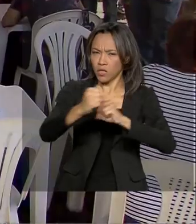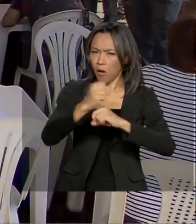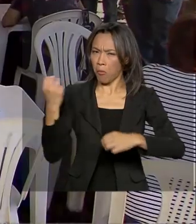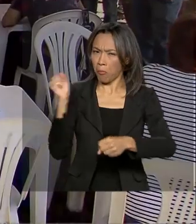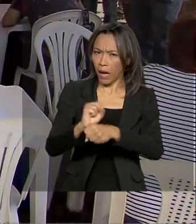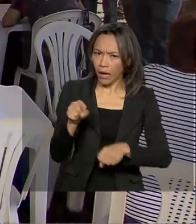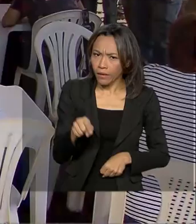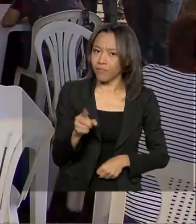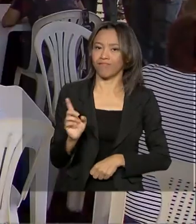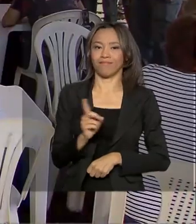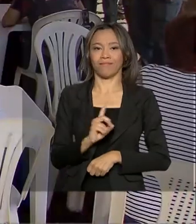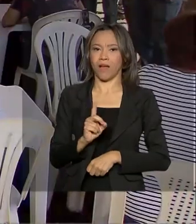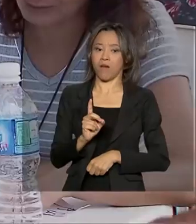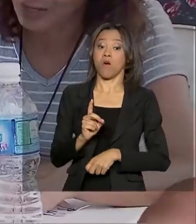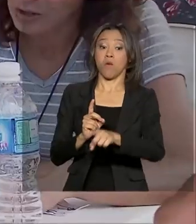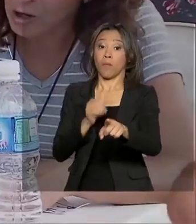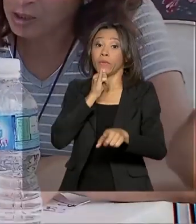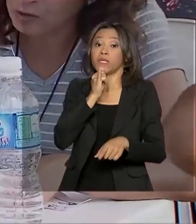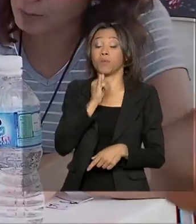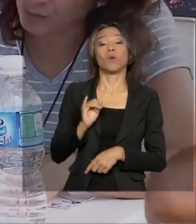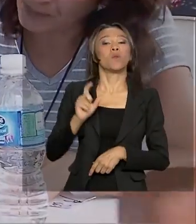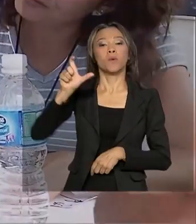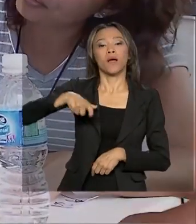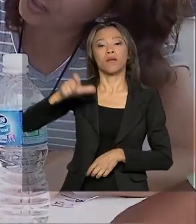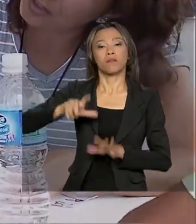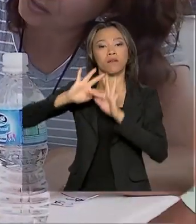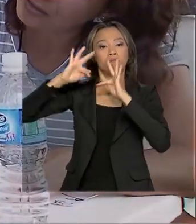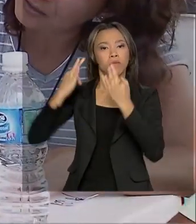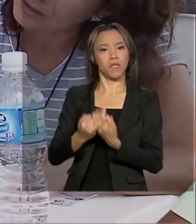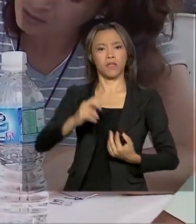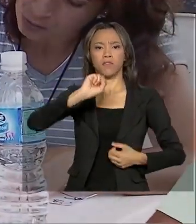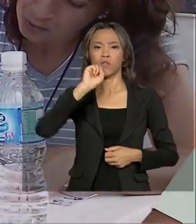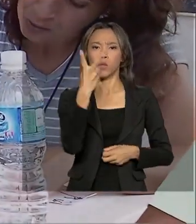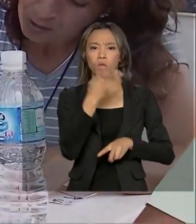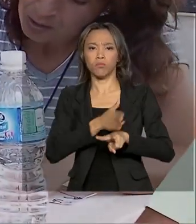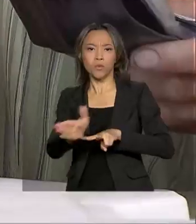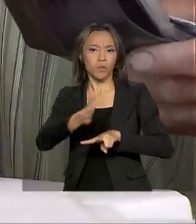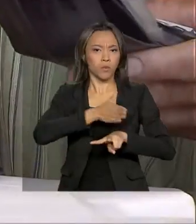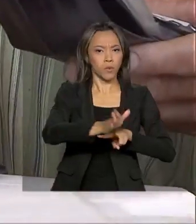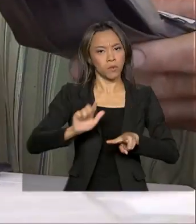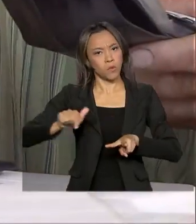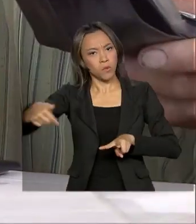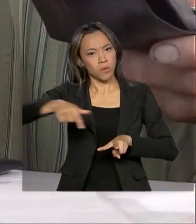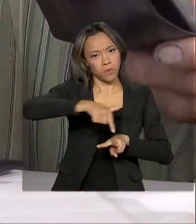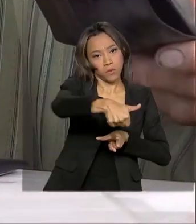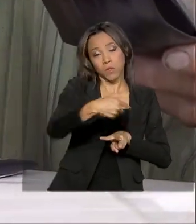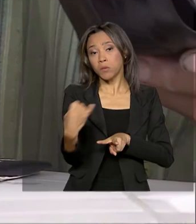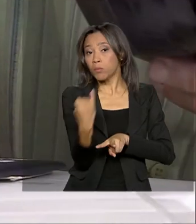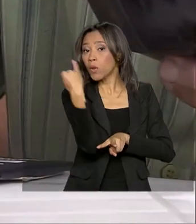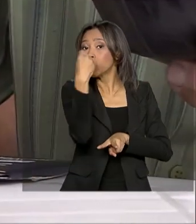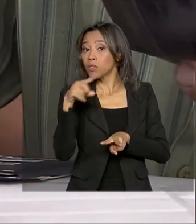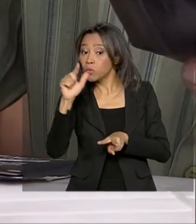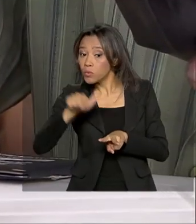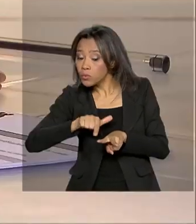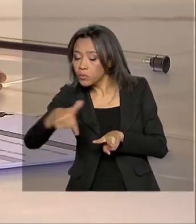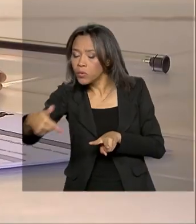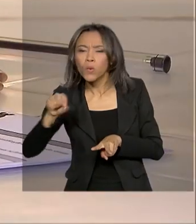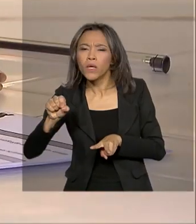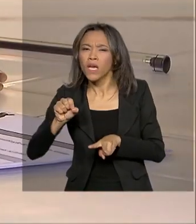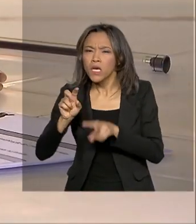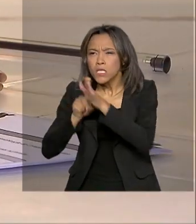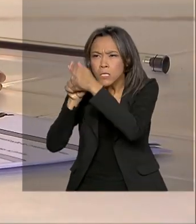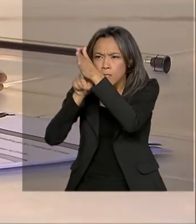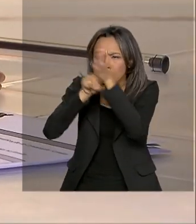No Bolsa Família, por exemplo, houve duas ações importantes este ano. A primeira foi o pente fino, que